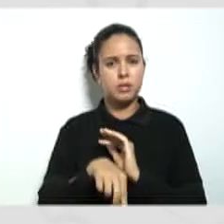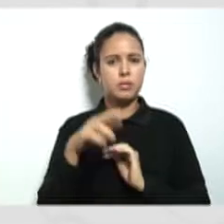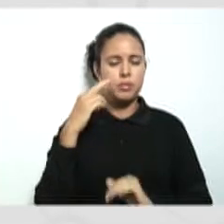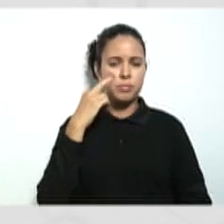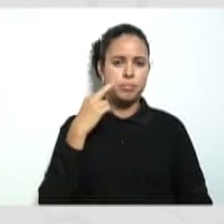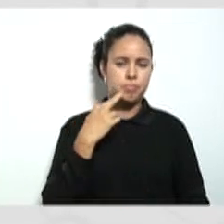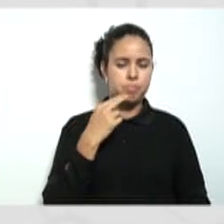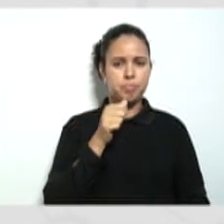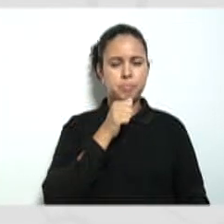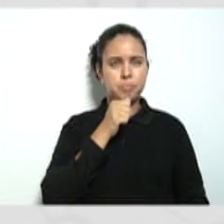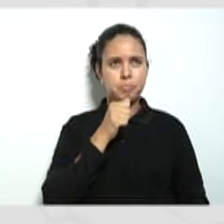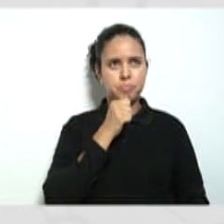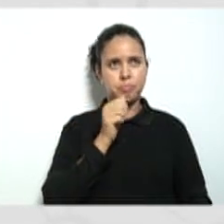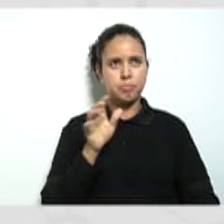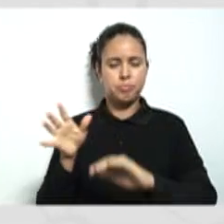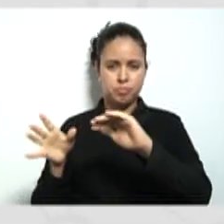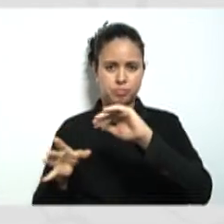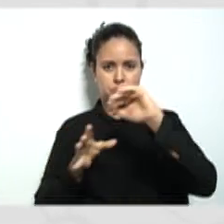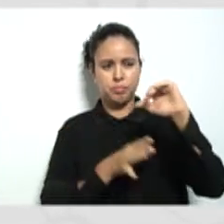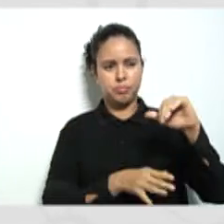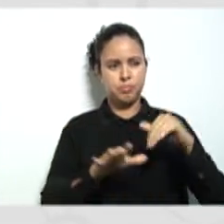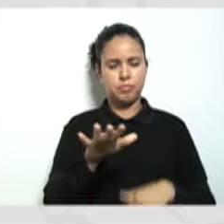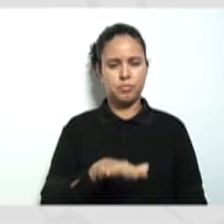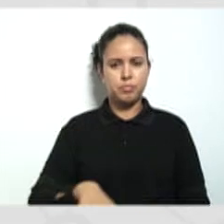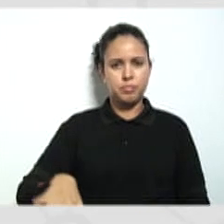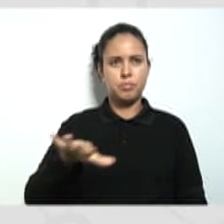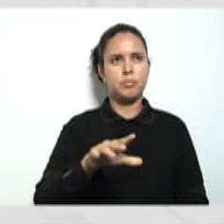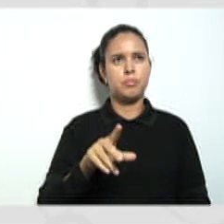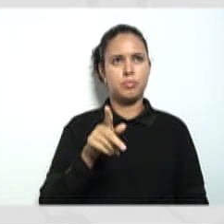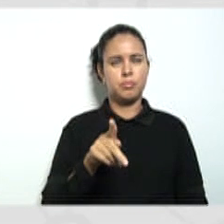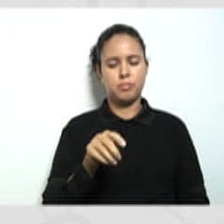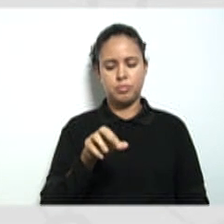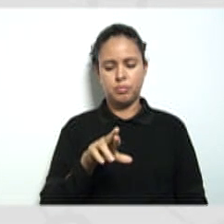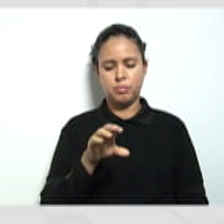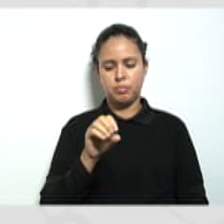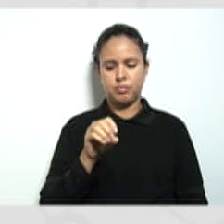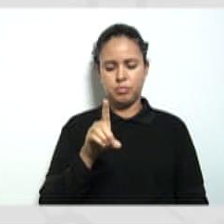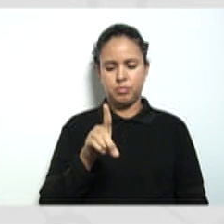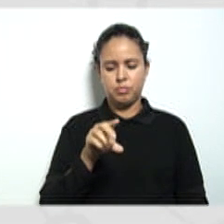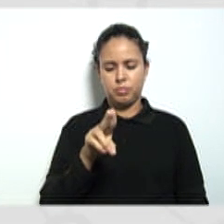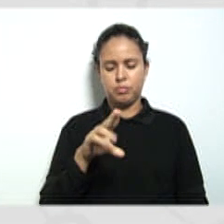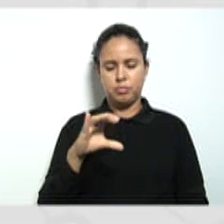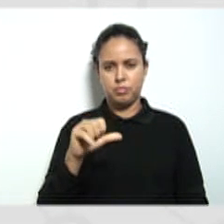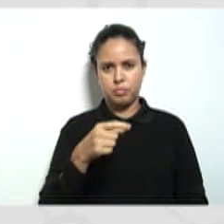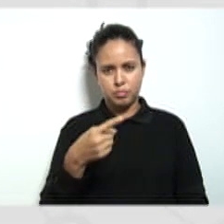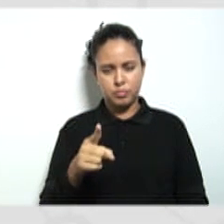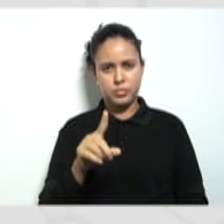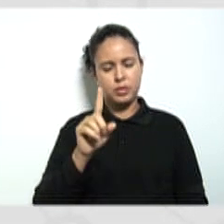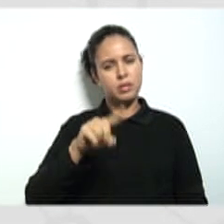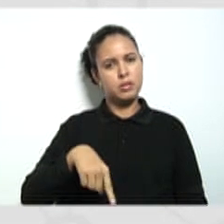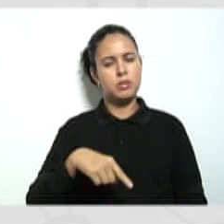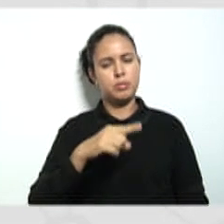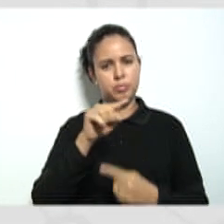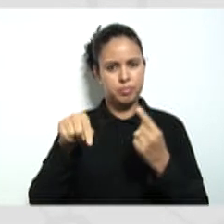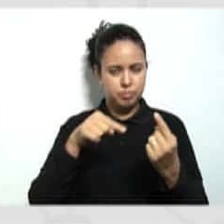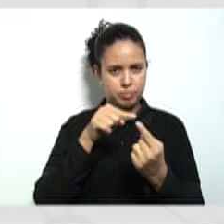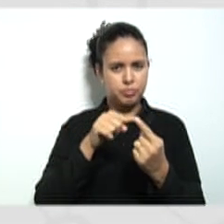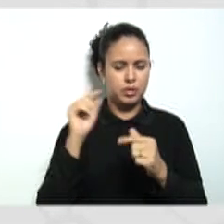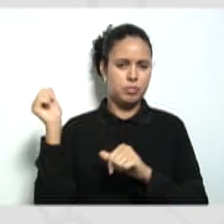ramo de produção. O ramo de produção tem como objetivo principal transformar empregados em